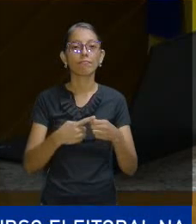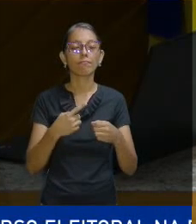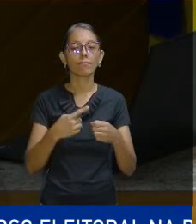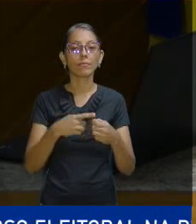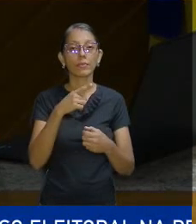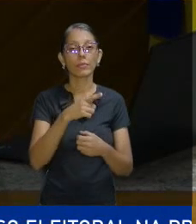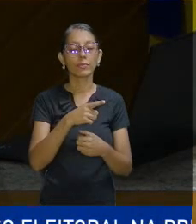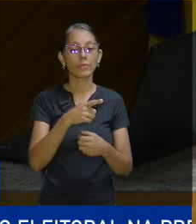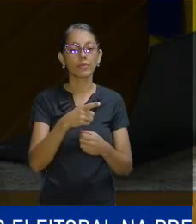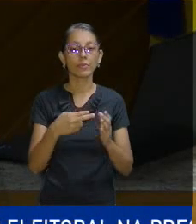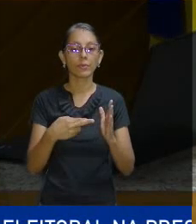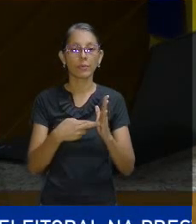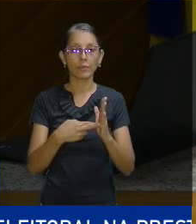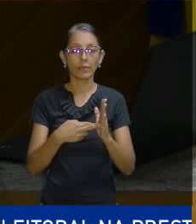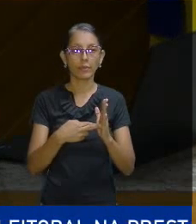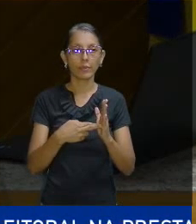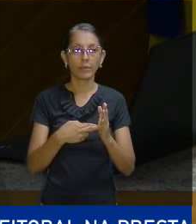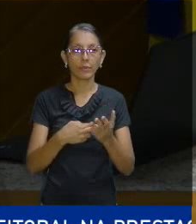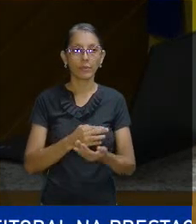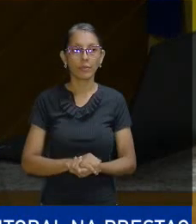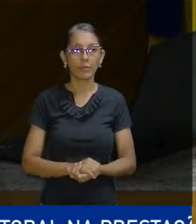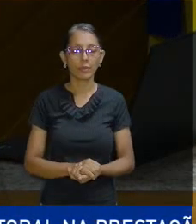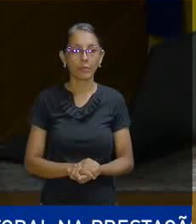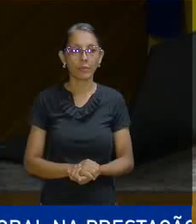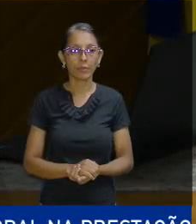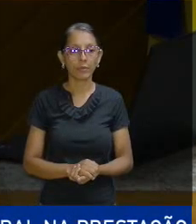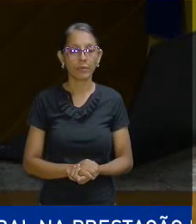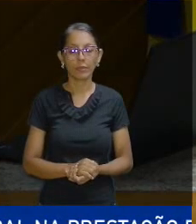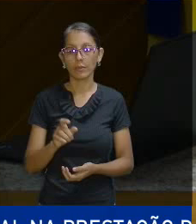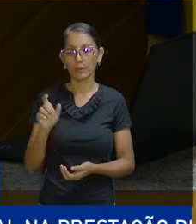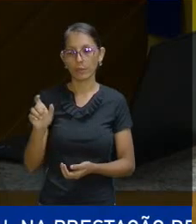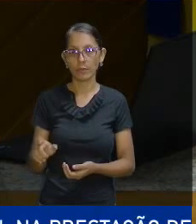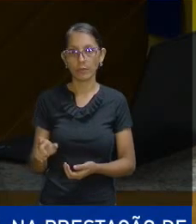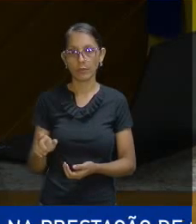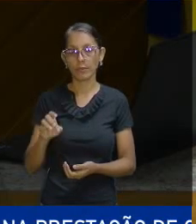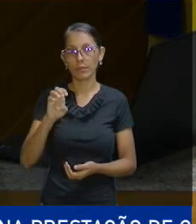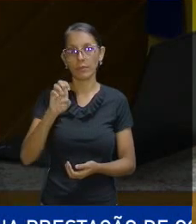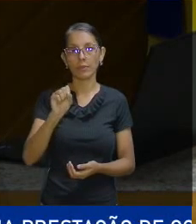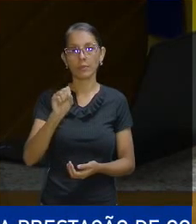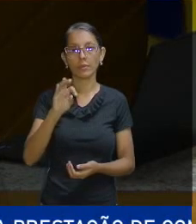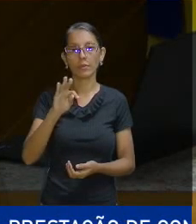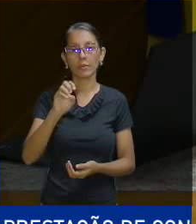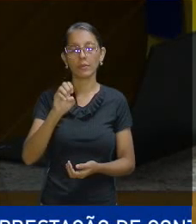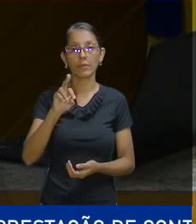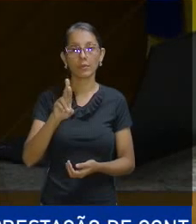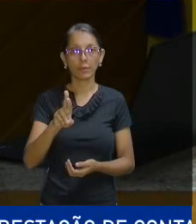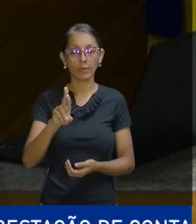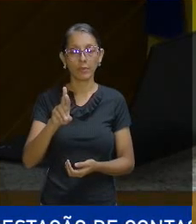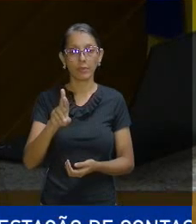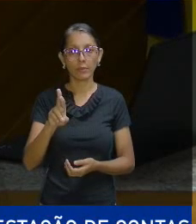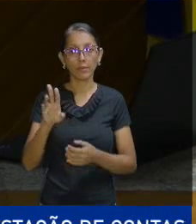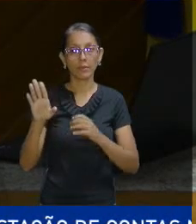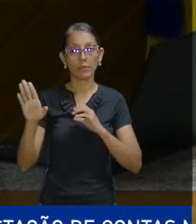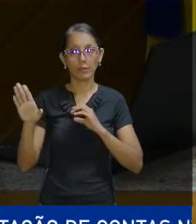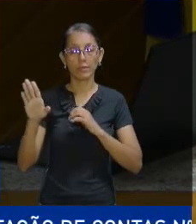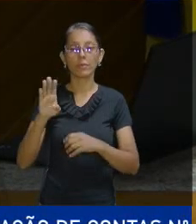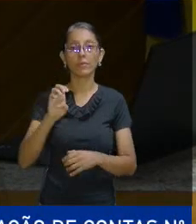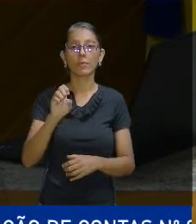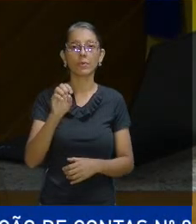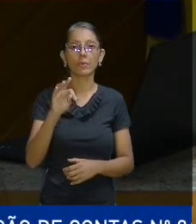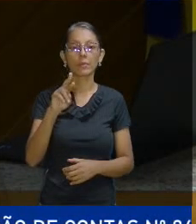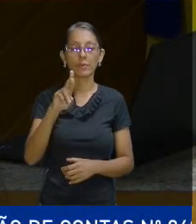A recorrente é Esther Cândida Chagas da Silva, recorrido do Ministério Público